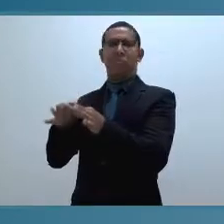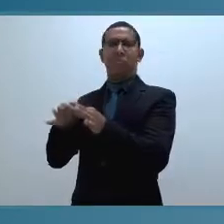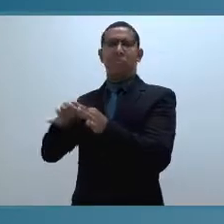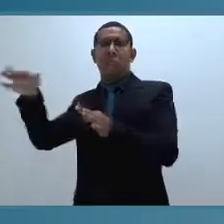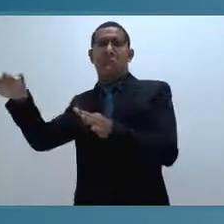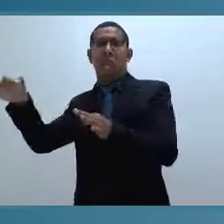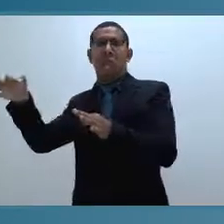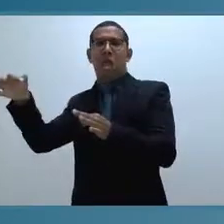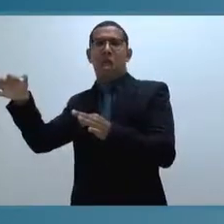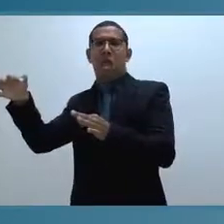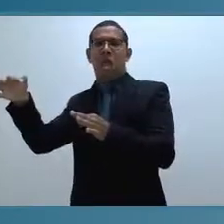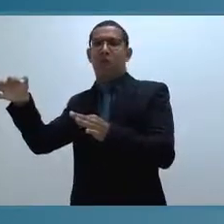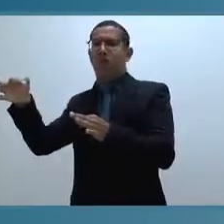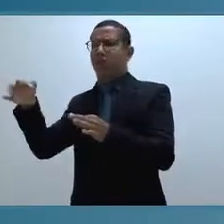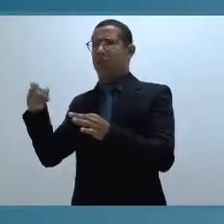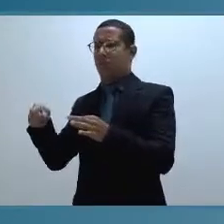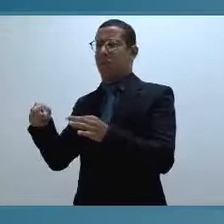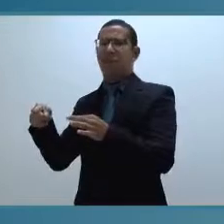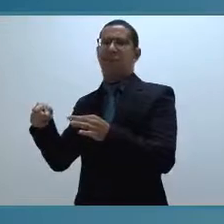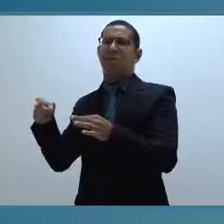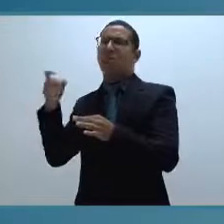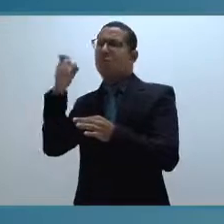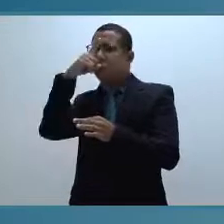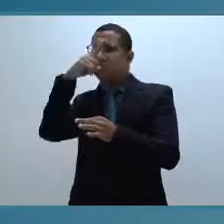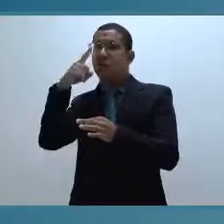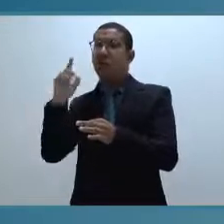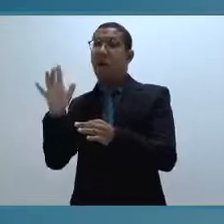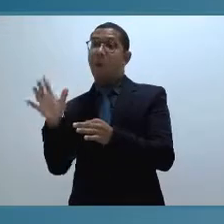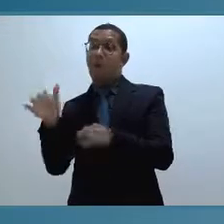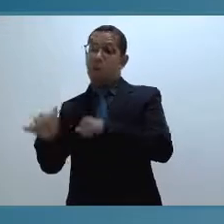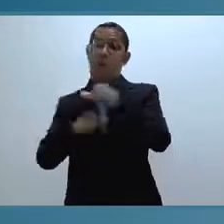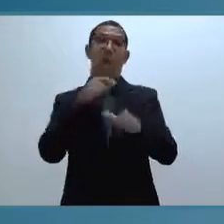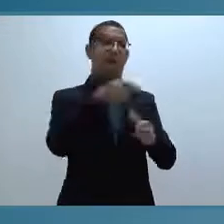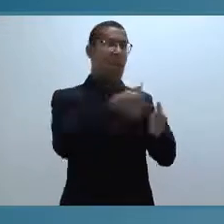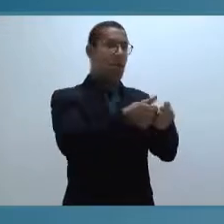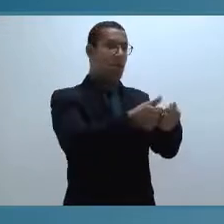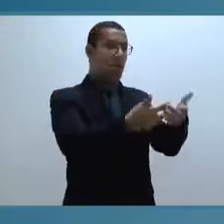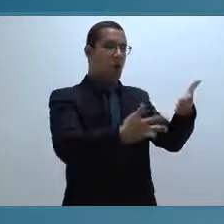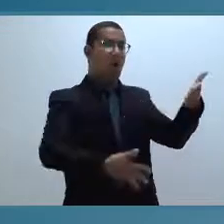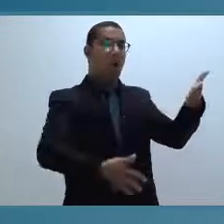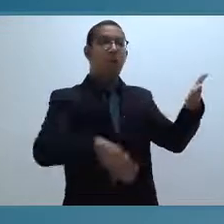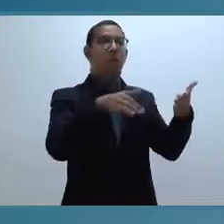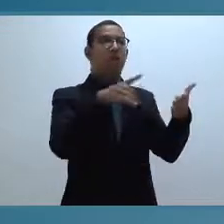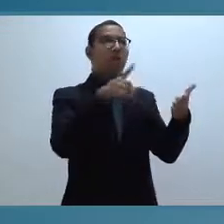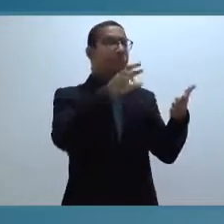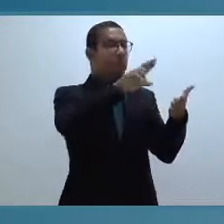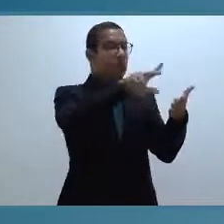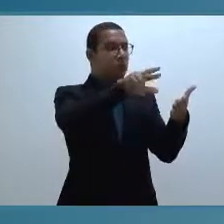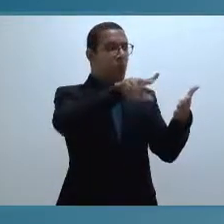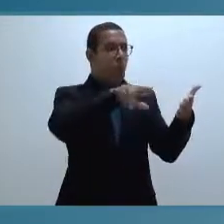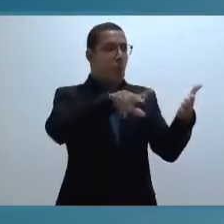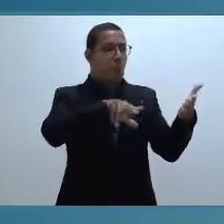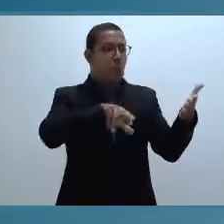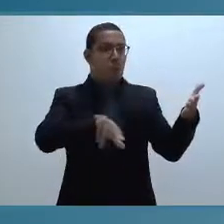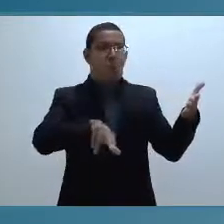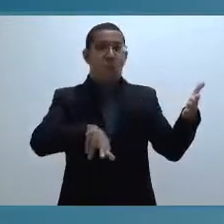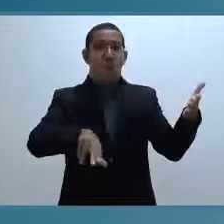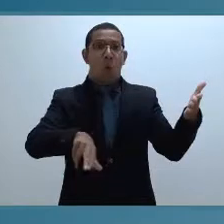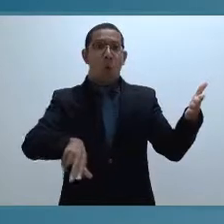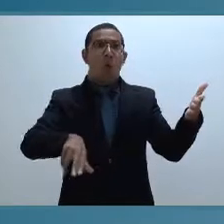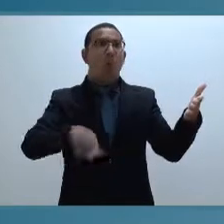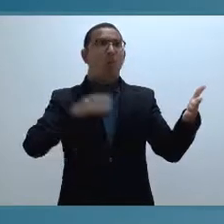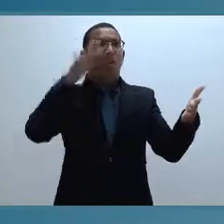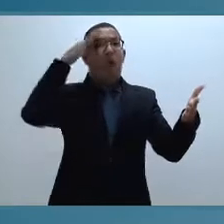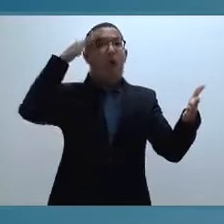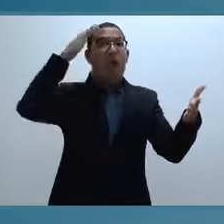minuta, realmente, ela vem agora explicando, ela vem mais detalhada. Mas a quilometragem, salvo o